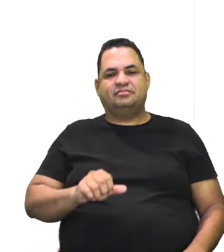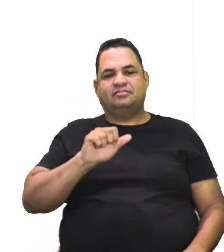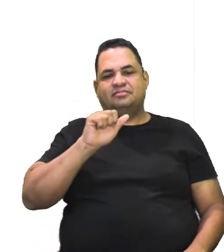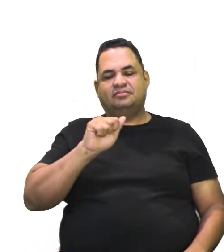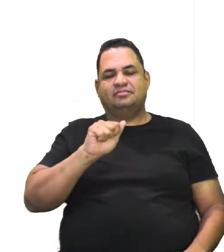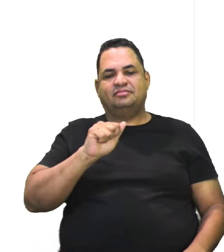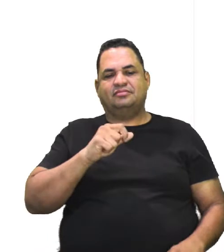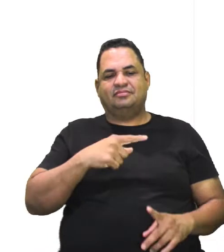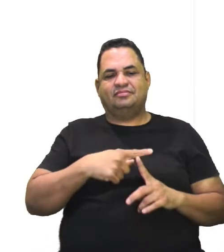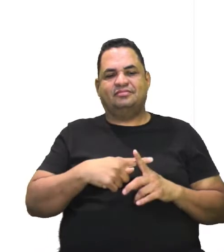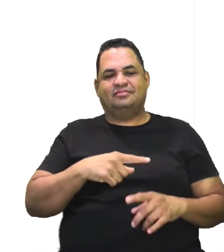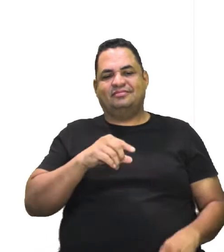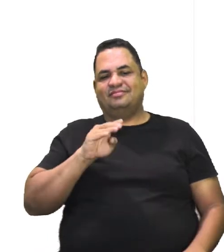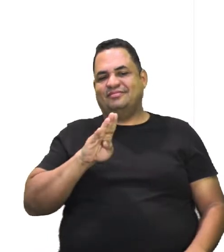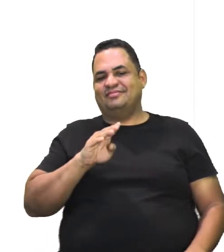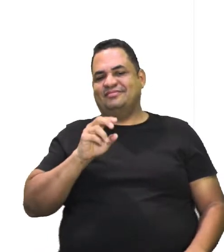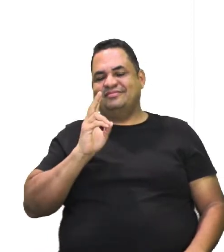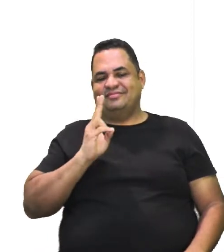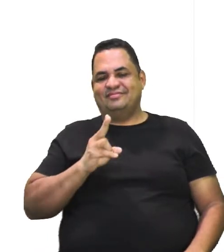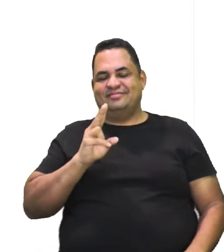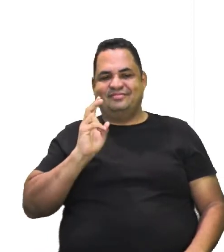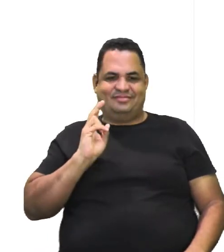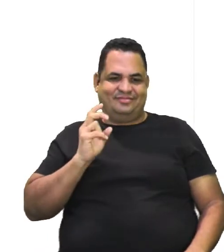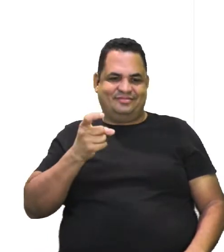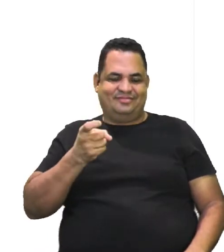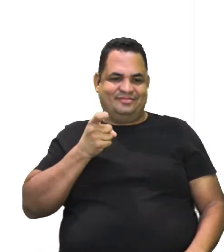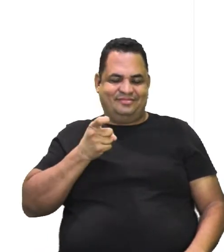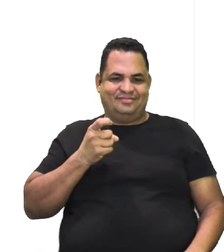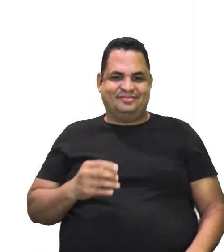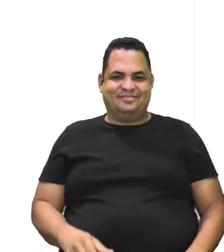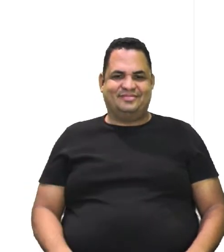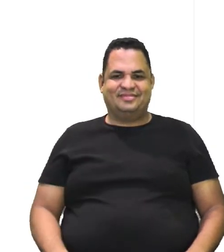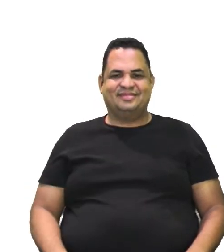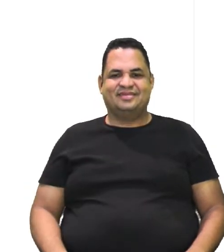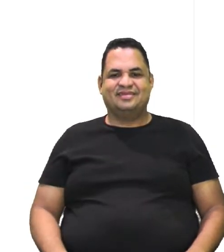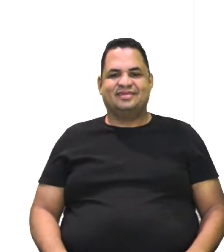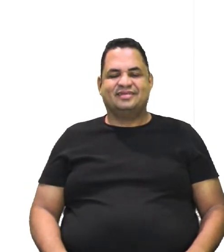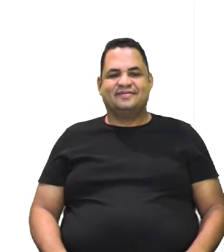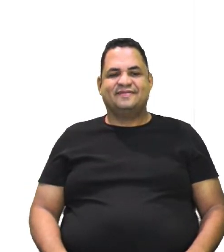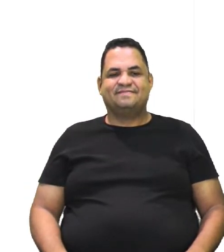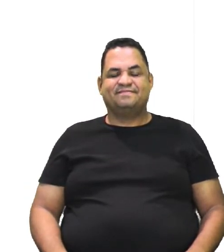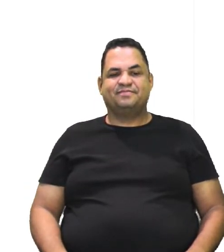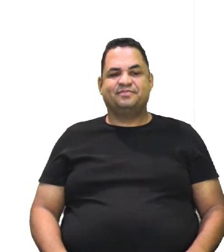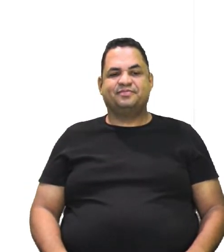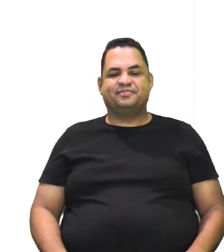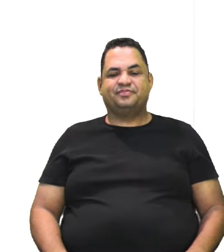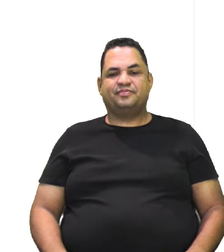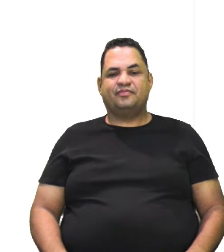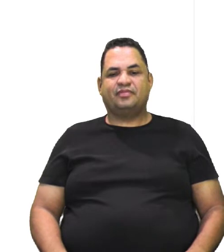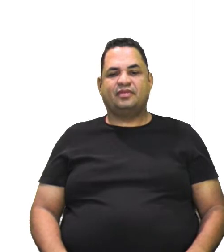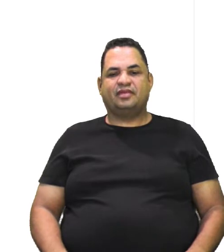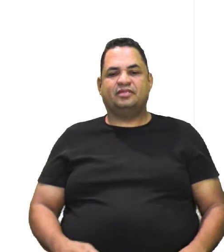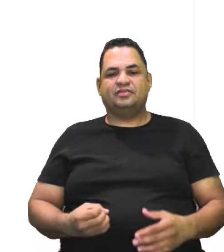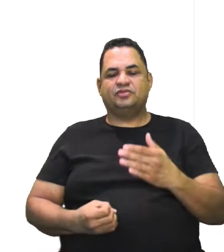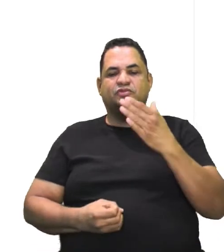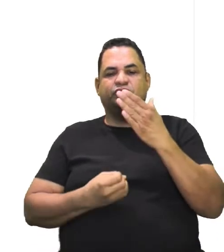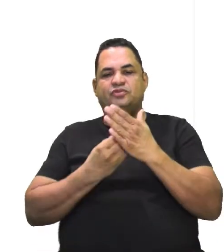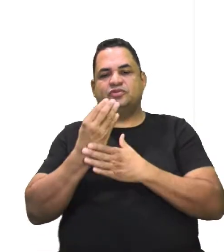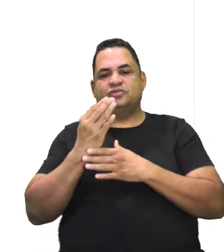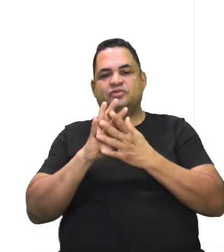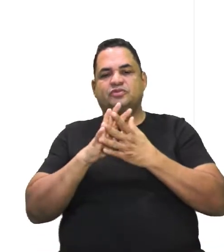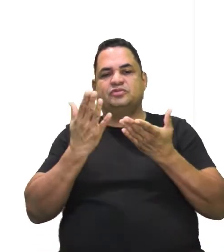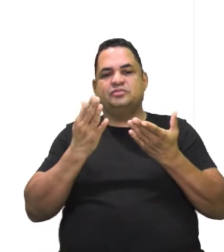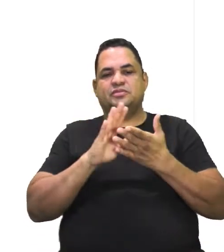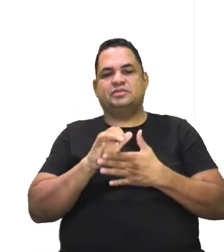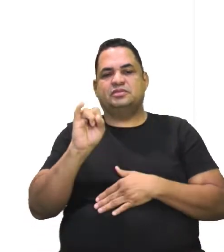X, não sei como. Vamos lá, então. Falando, então, a gente viu aqui que gera uma figura geométrica,